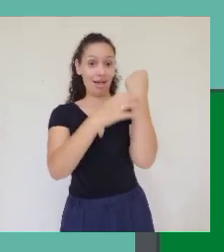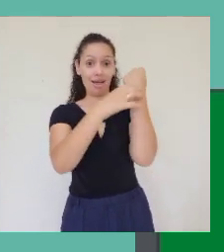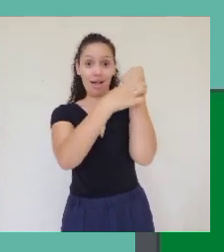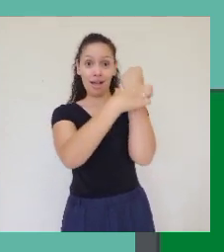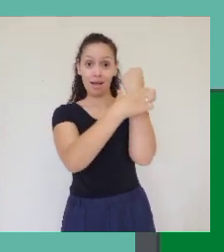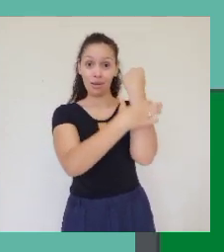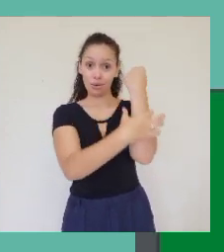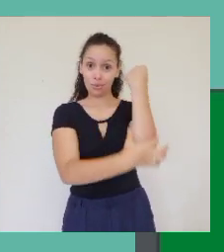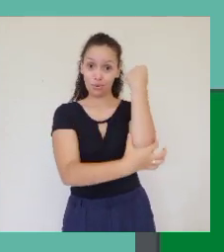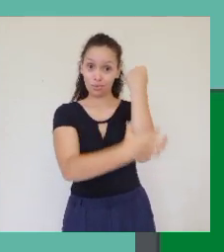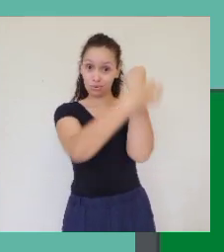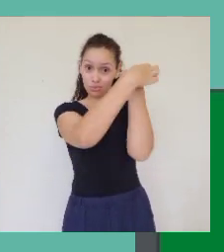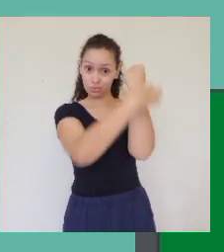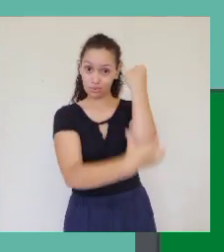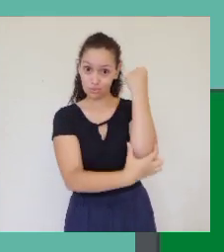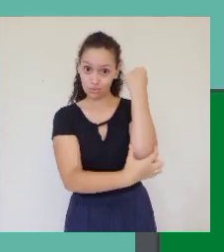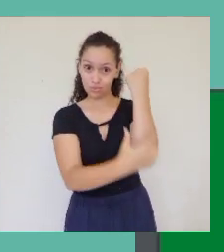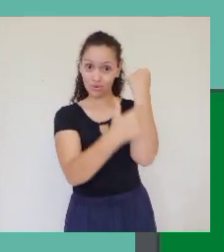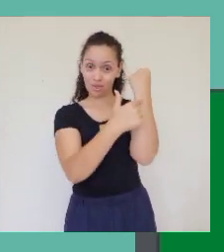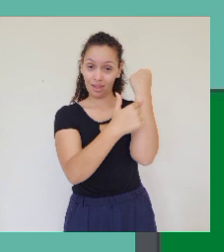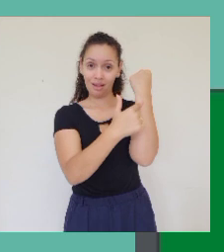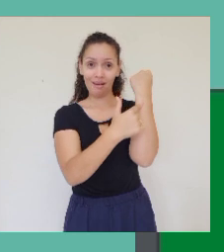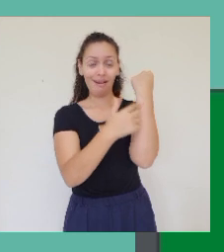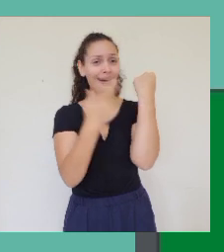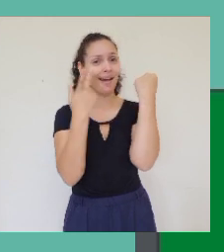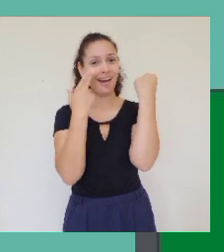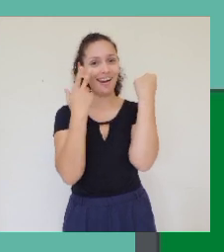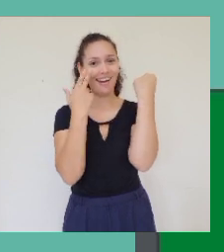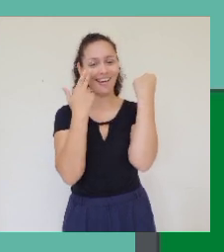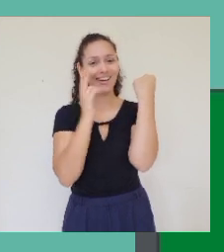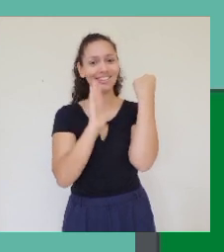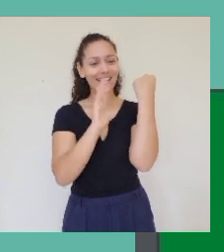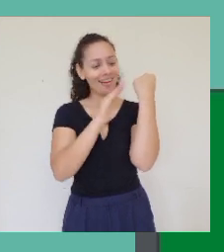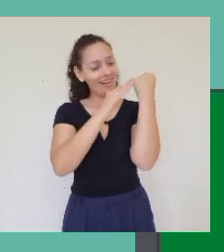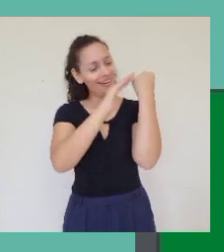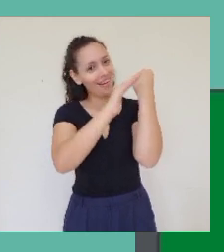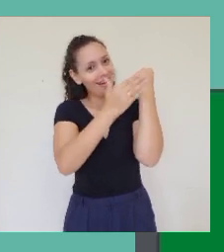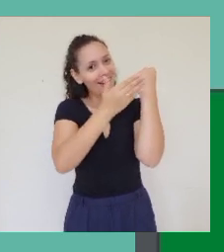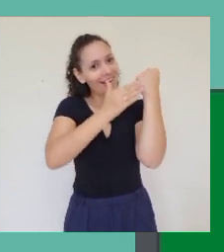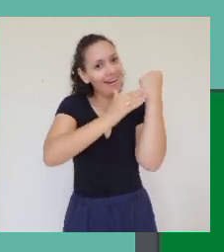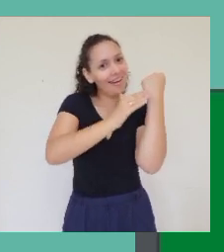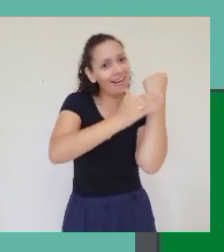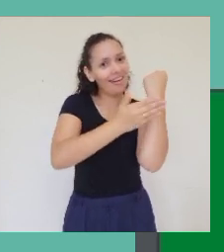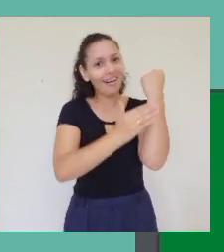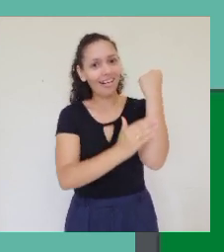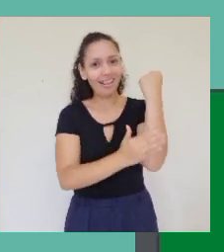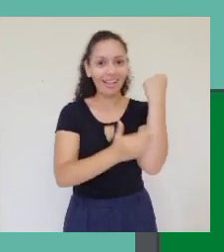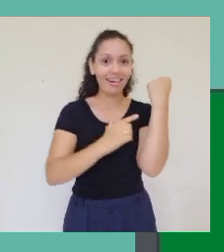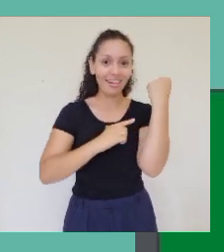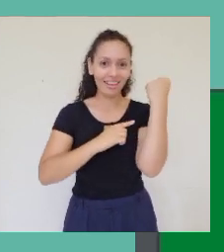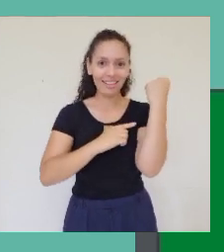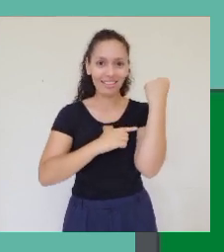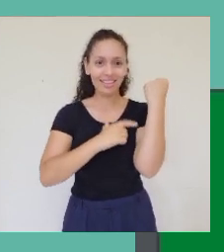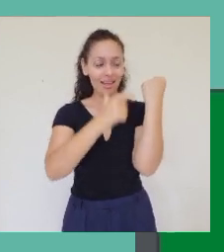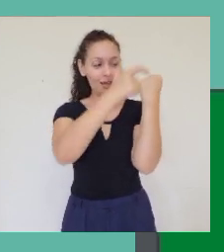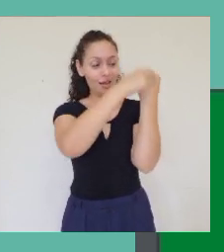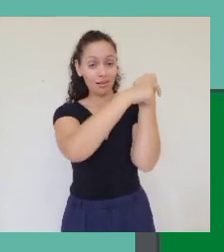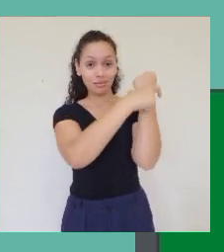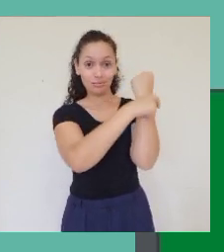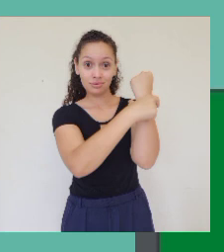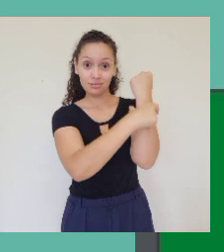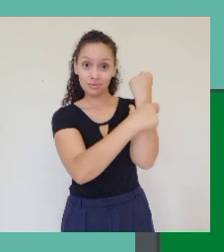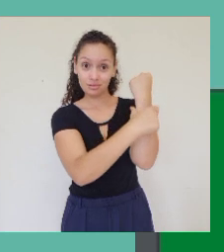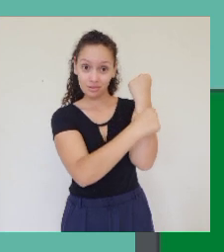fisiológicas, né? As curvaturas que já são esperadas para cada indivíduo. Então a gente tem 7 vértebras cervicais, 12